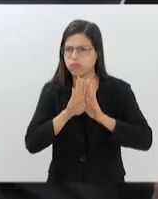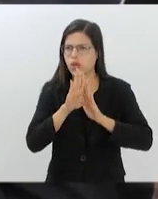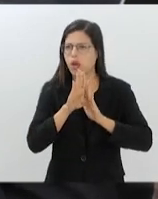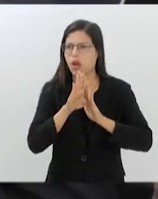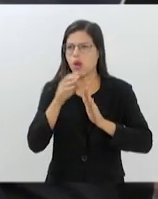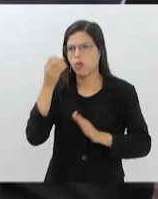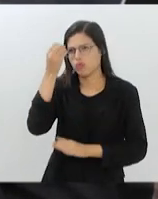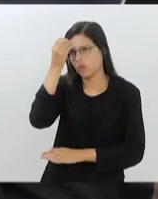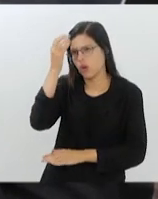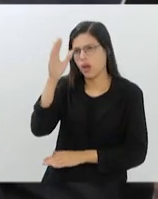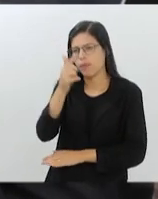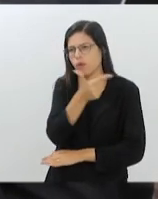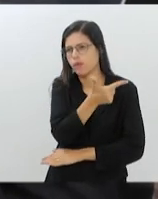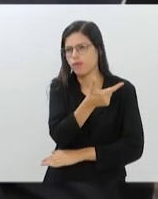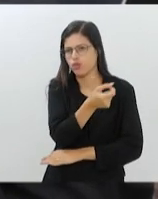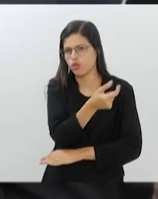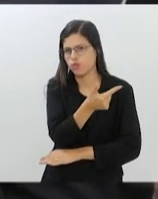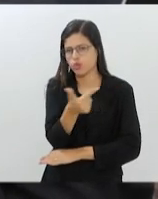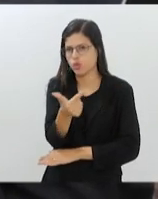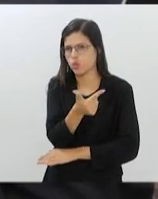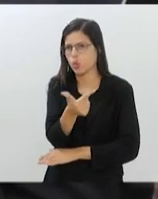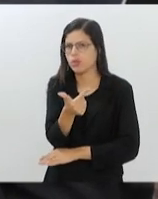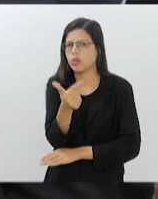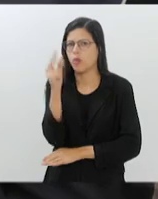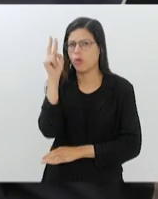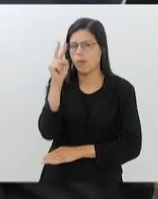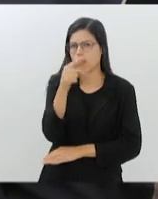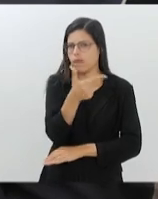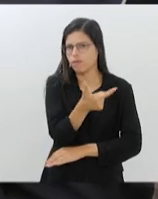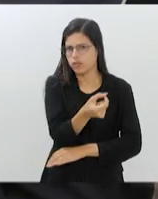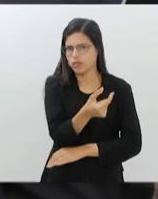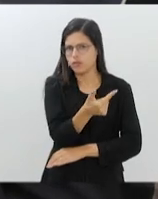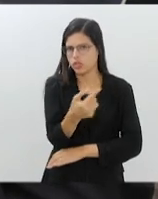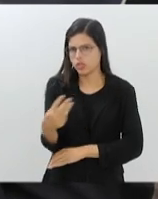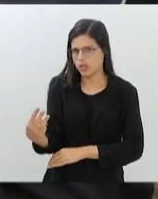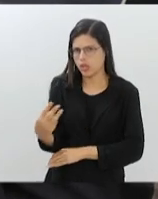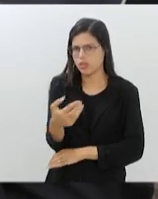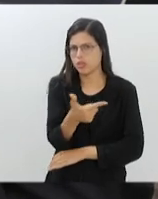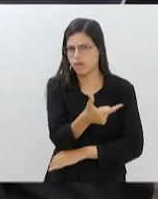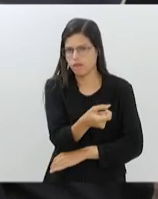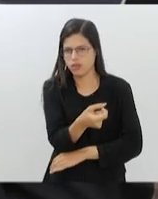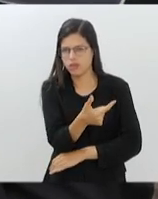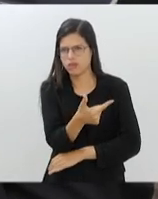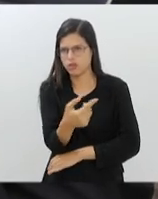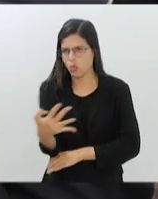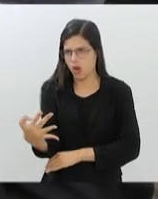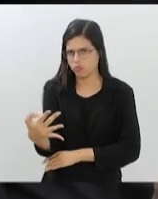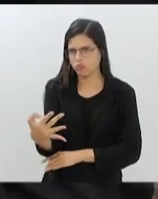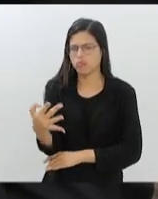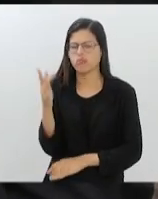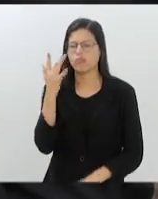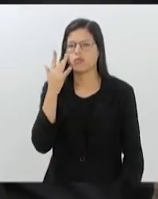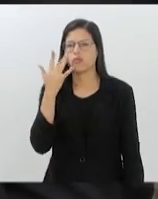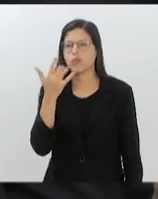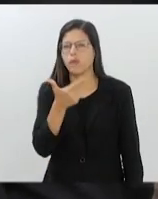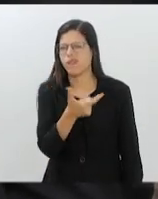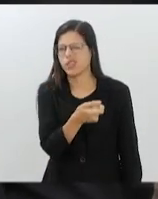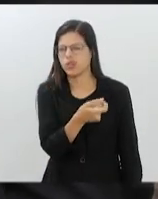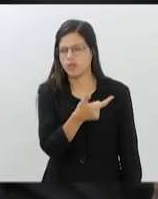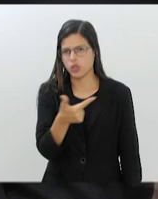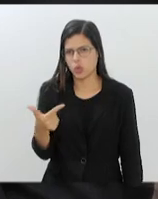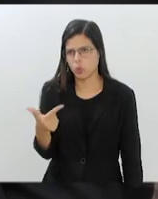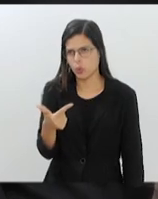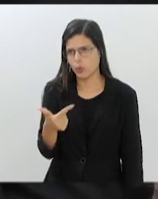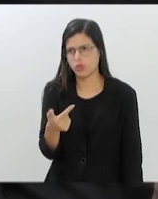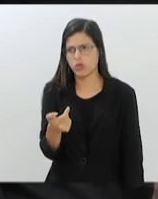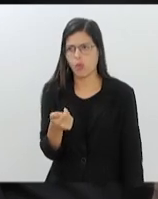2022 eu me lembro de 2023 e 24 eu acho que 2022 já foi